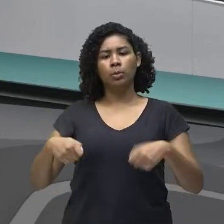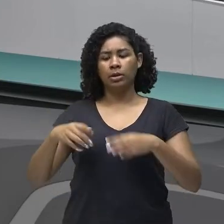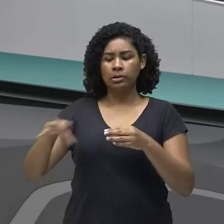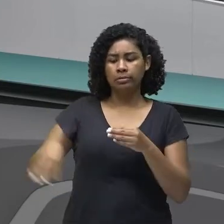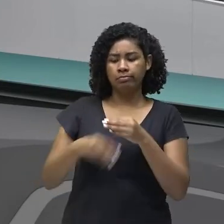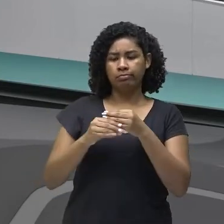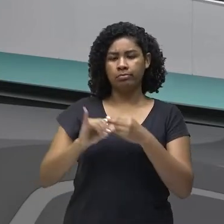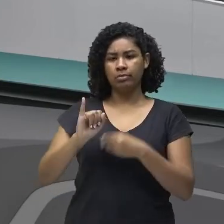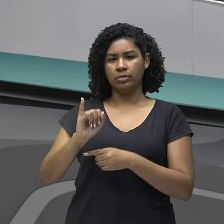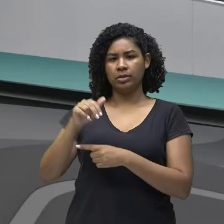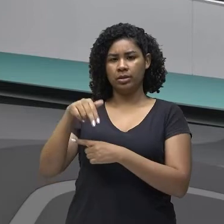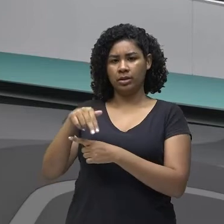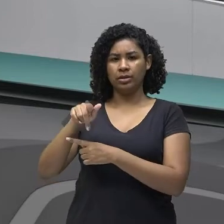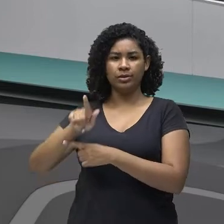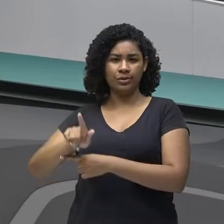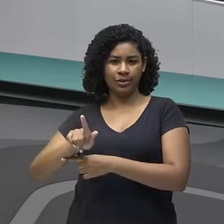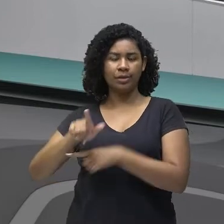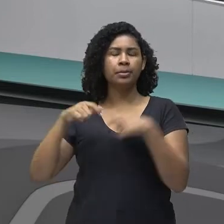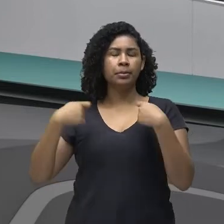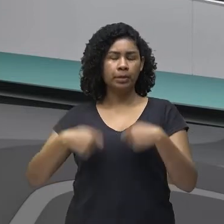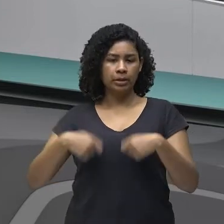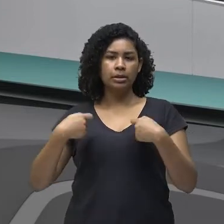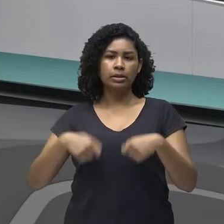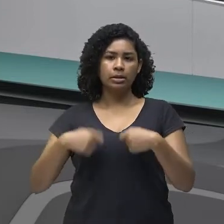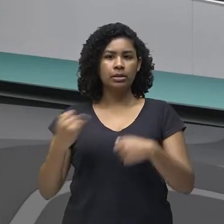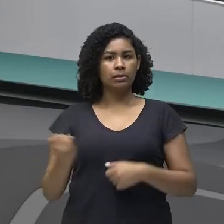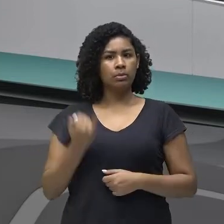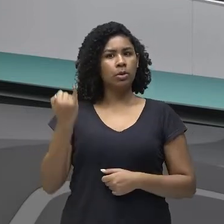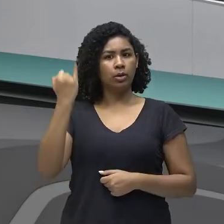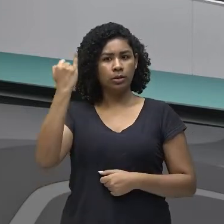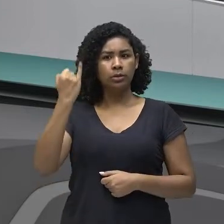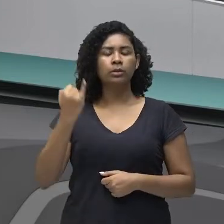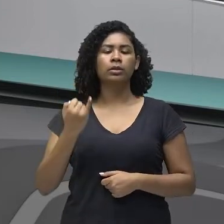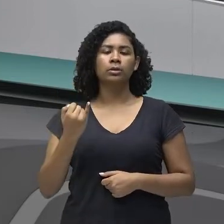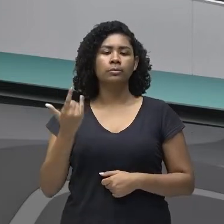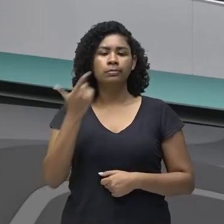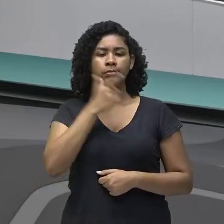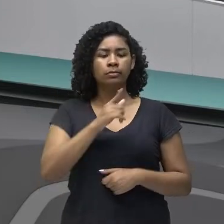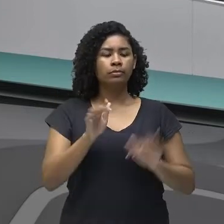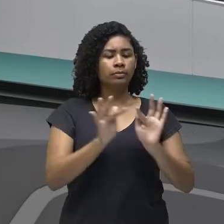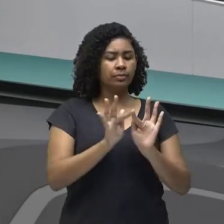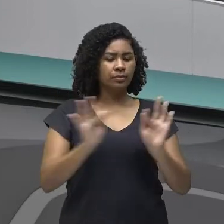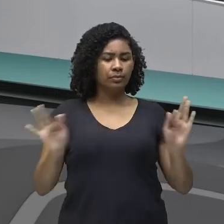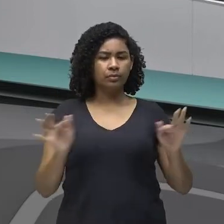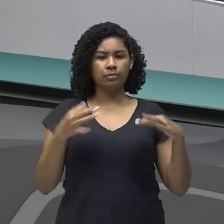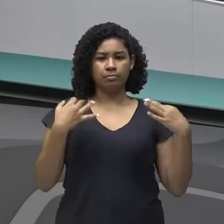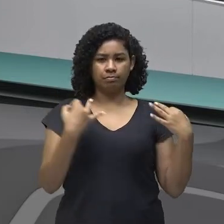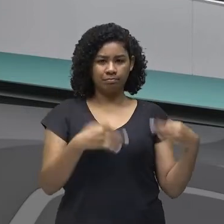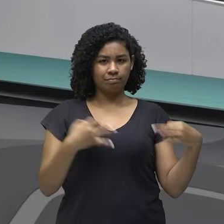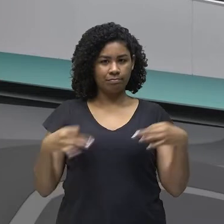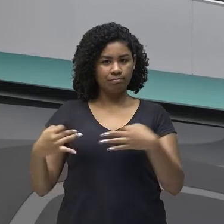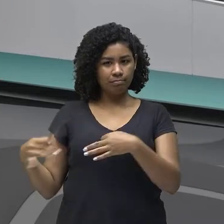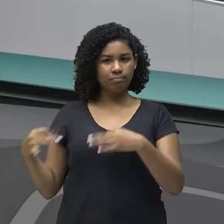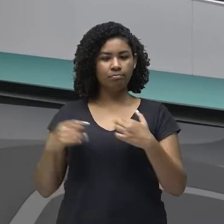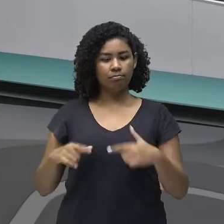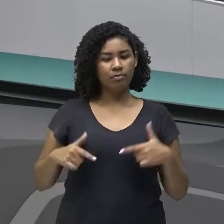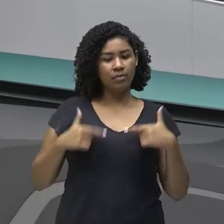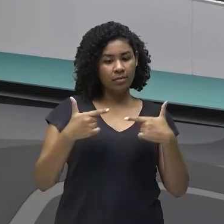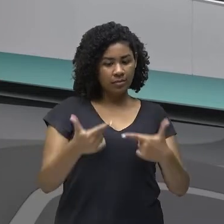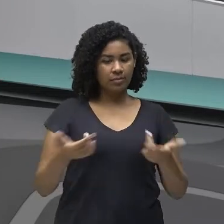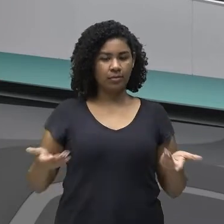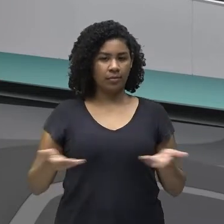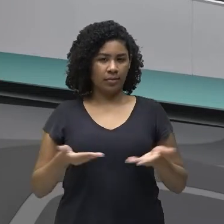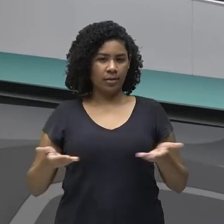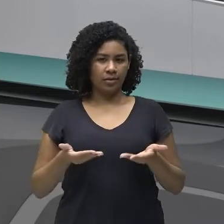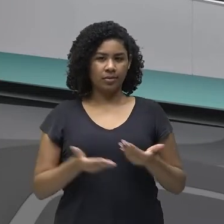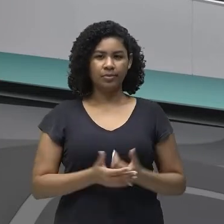o ing. O ing tem que aparecer para que essa ação dê a ideia de andamento que está acontecendo